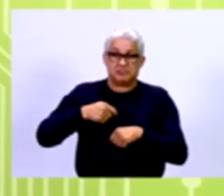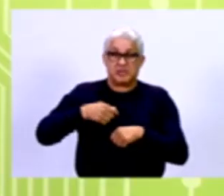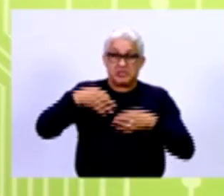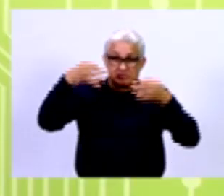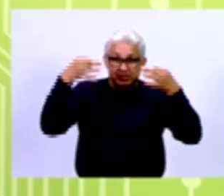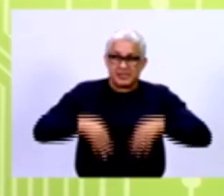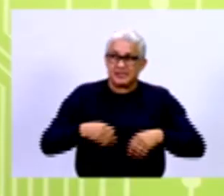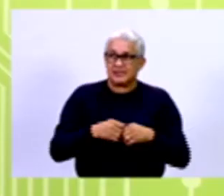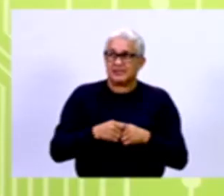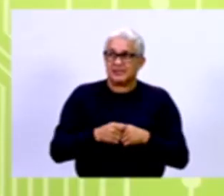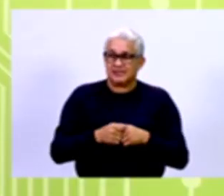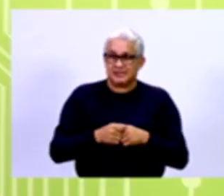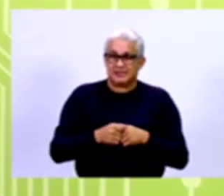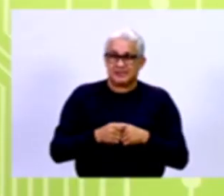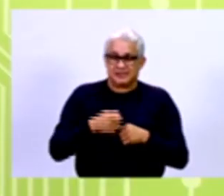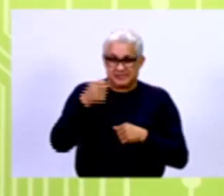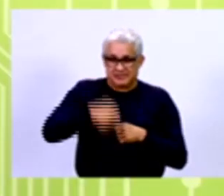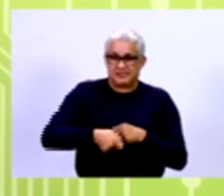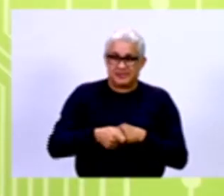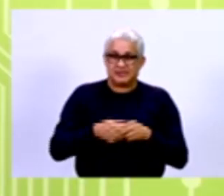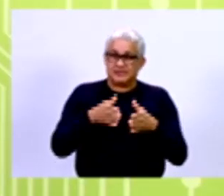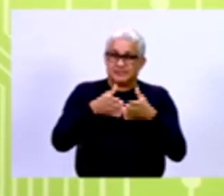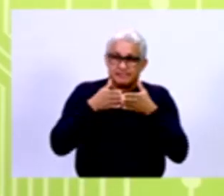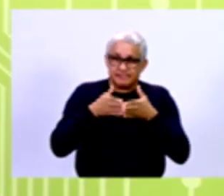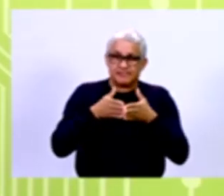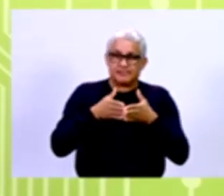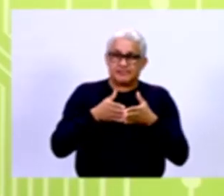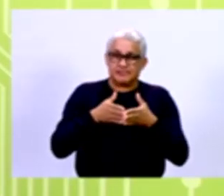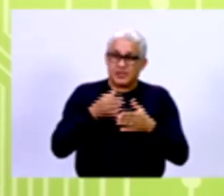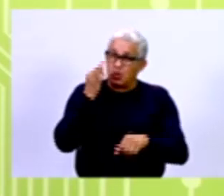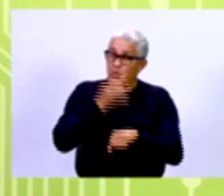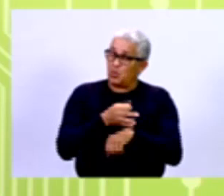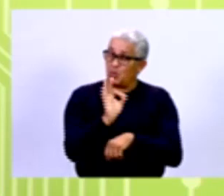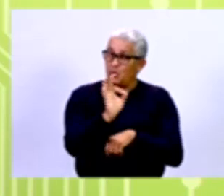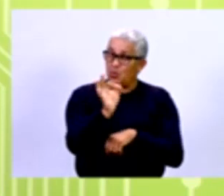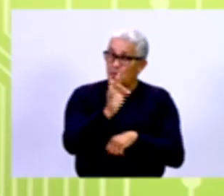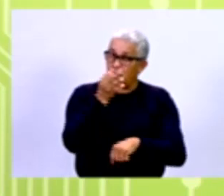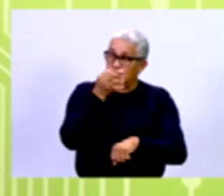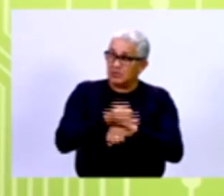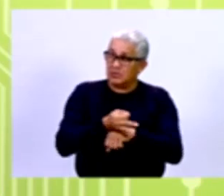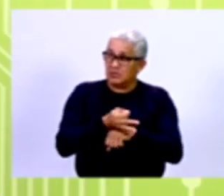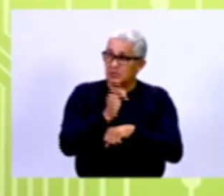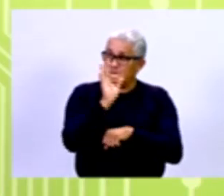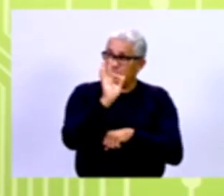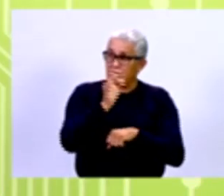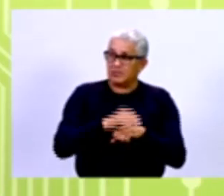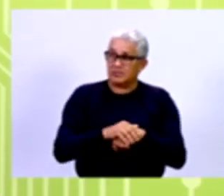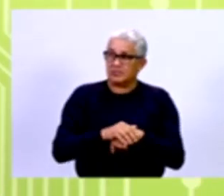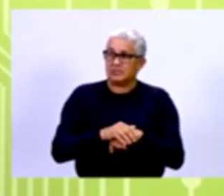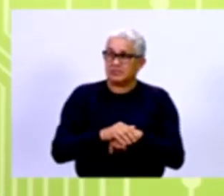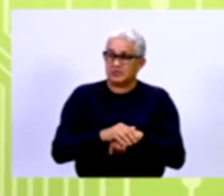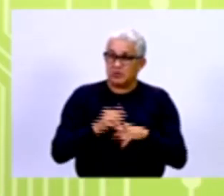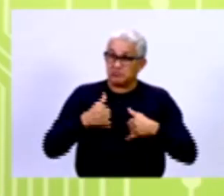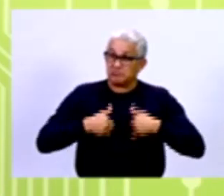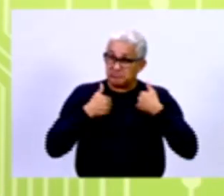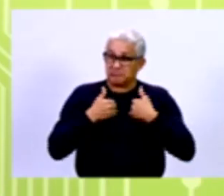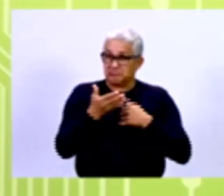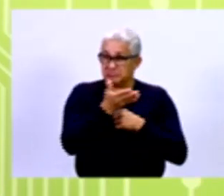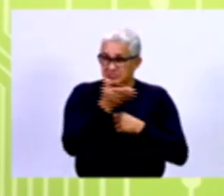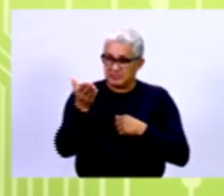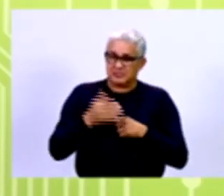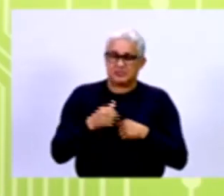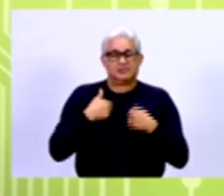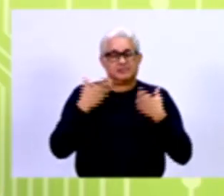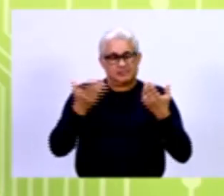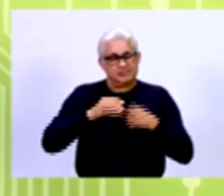do que a gente vai cobrar. Então, por favor, ninguém falte, vocês vão se dar bem e a gente vai ficar orgulhoso disso. E eu